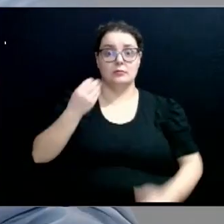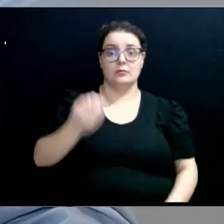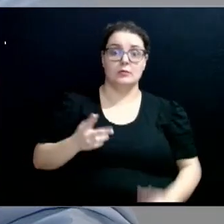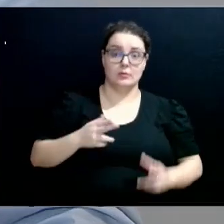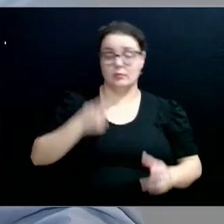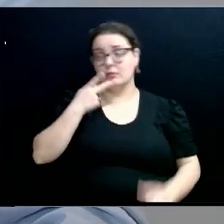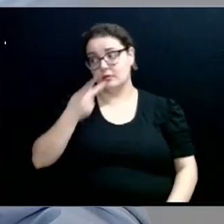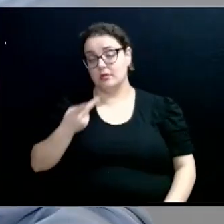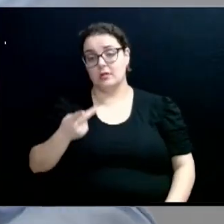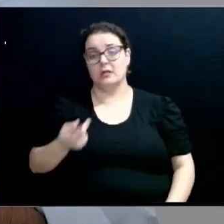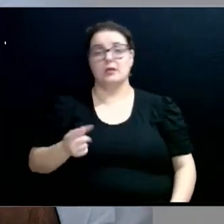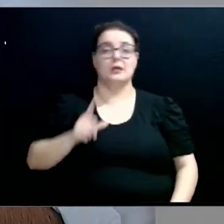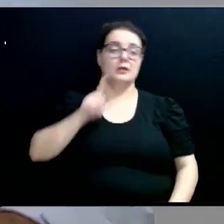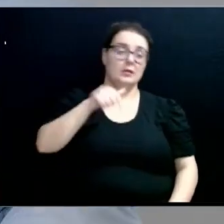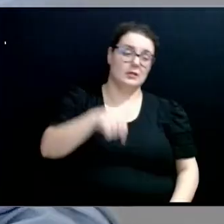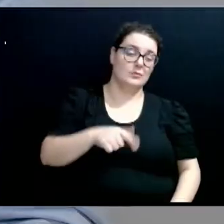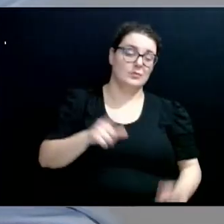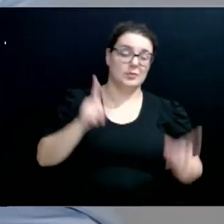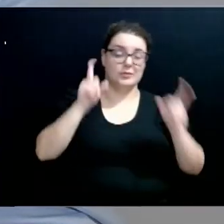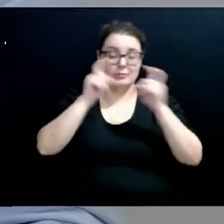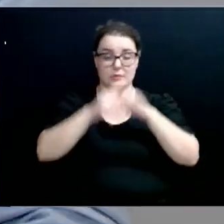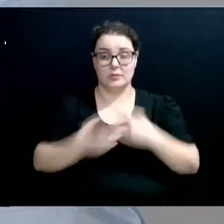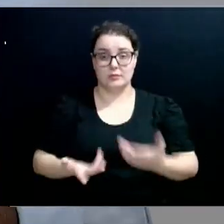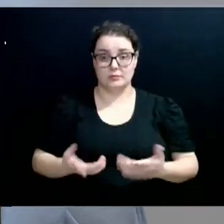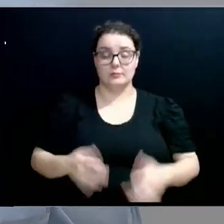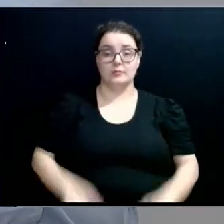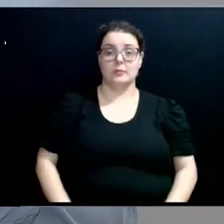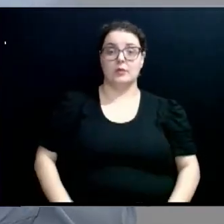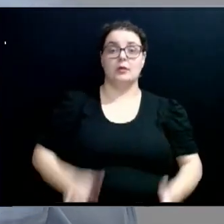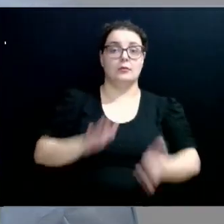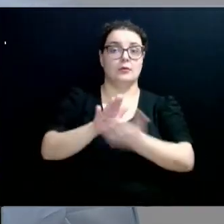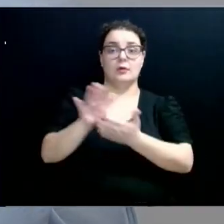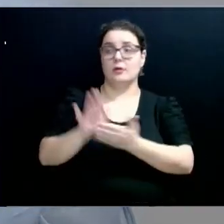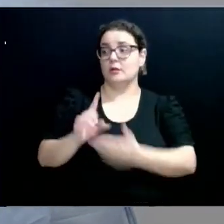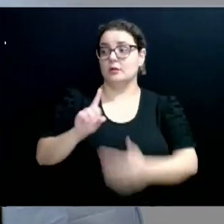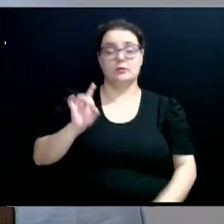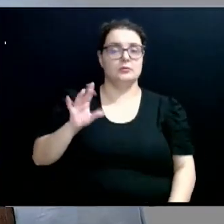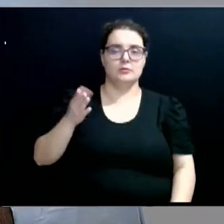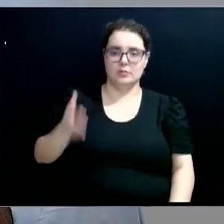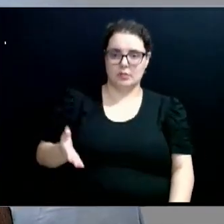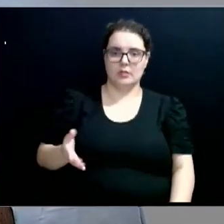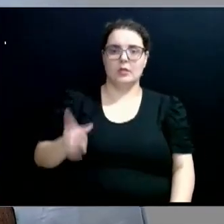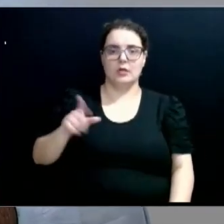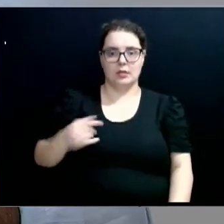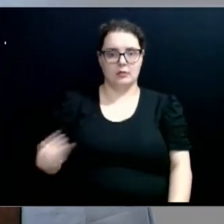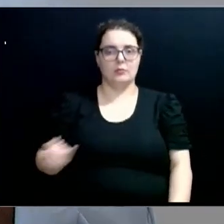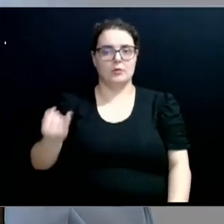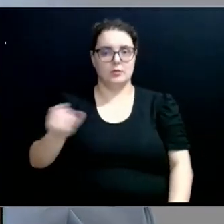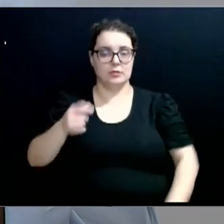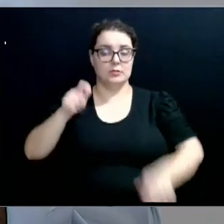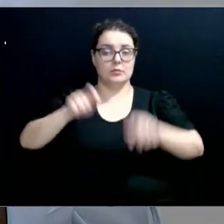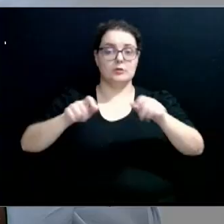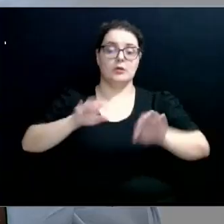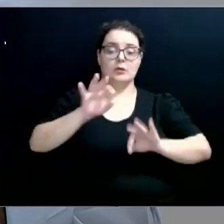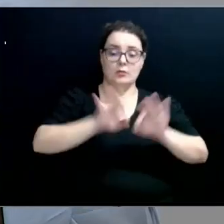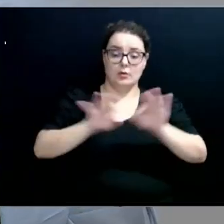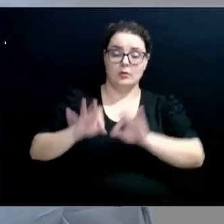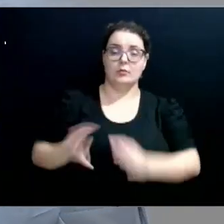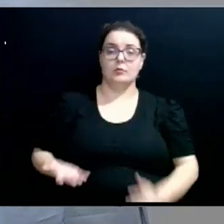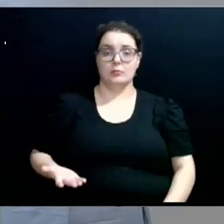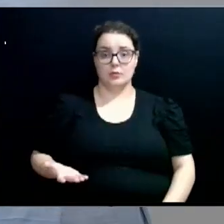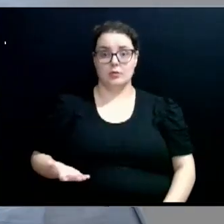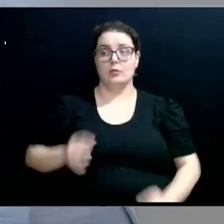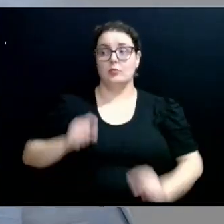viagem de prazer que ele está falando, ou de turismo. Agora, as despesas não ficam só aí. É muito importante que as